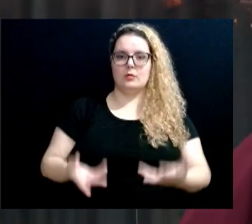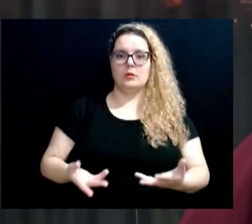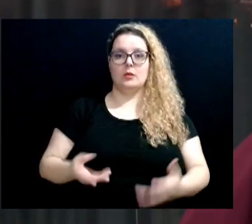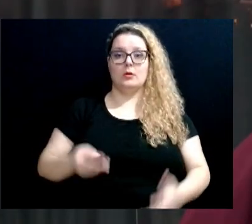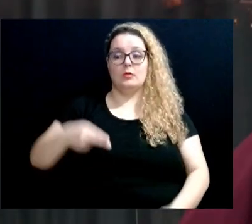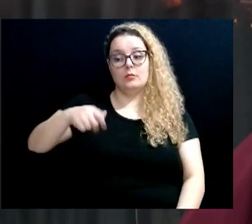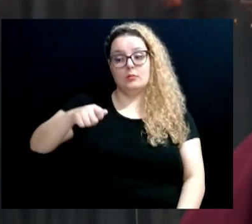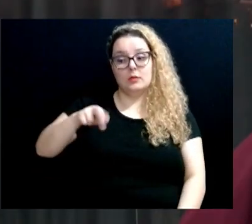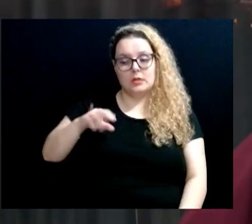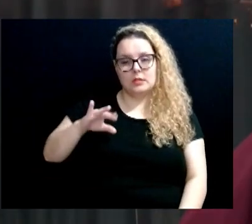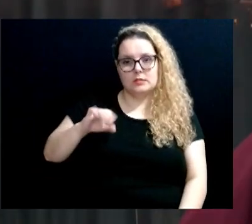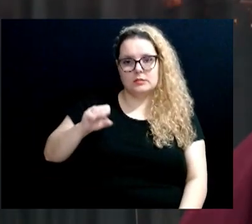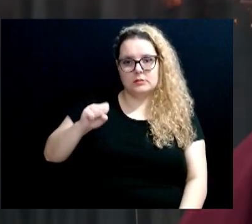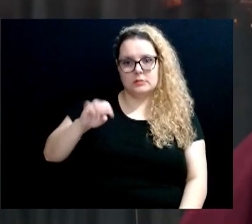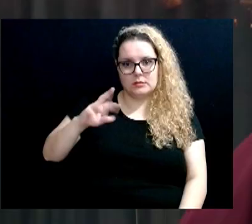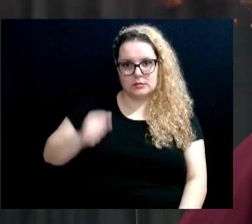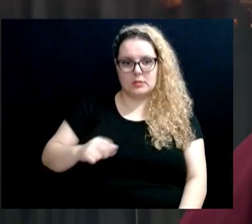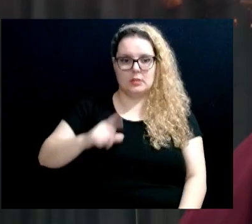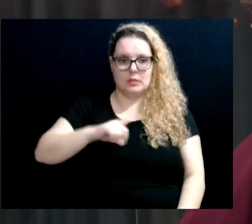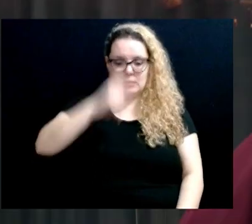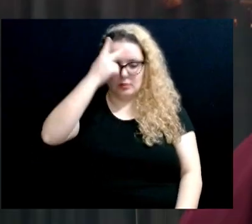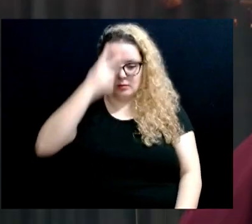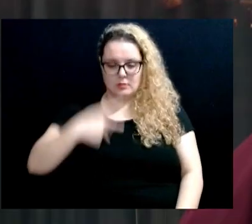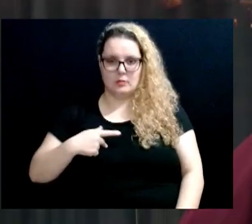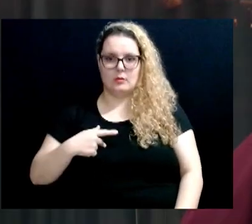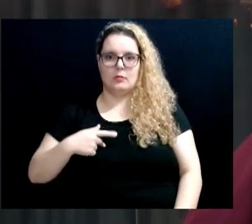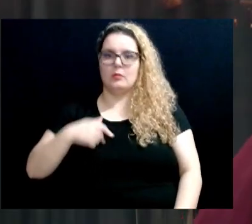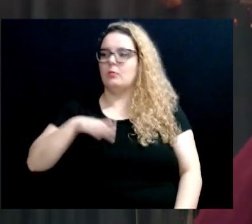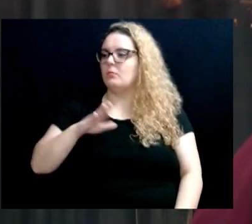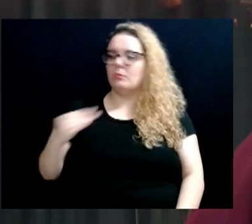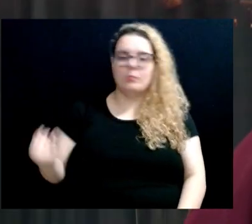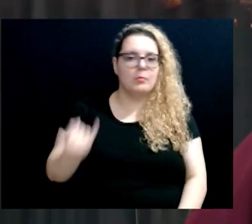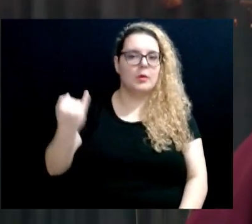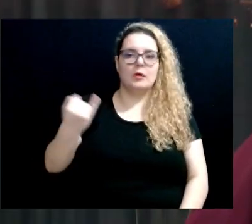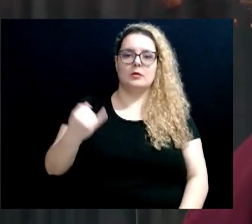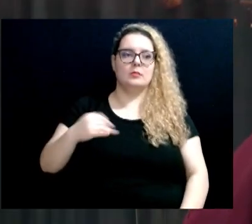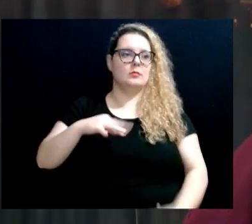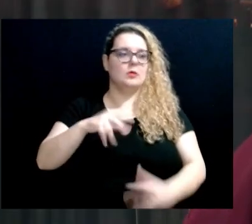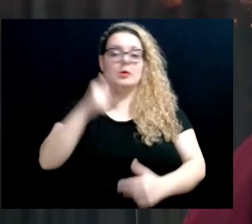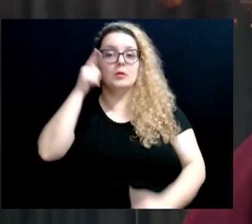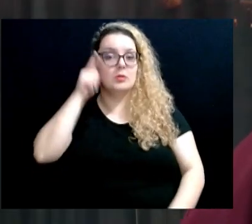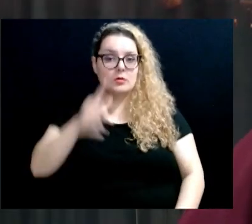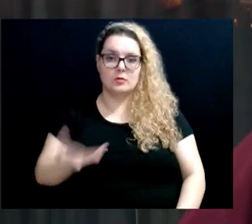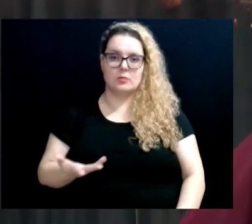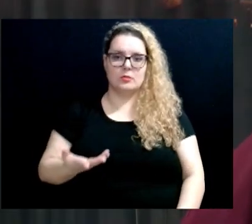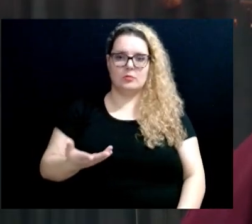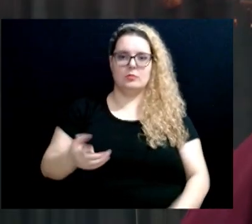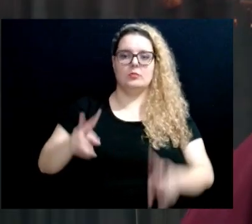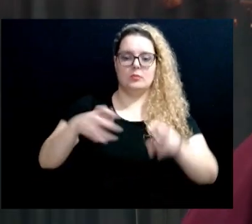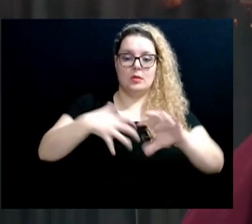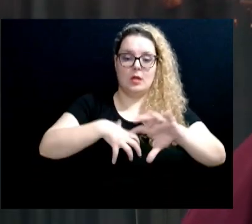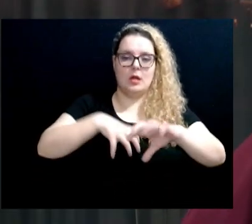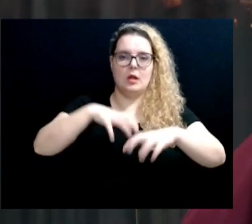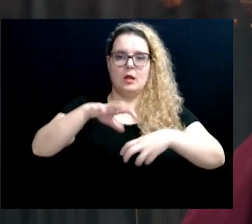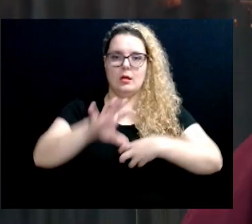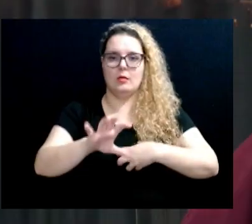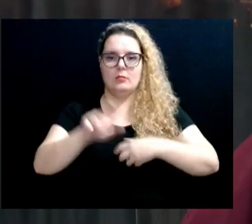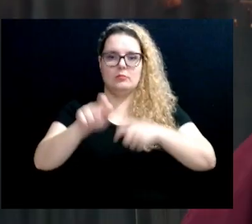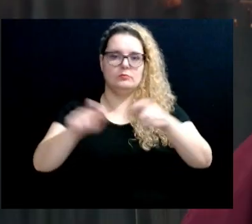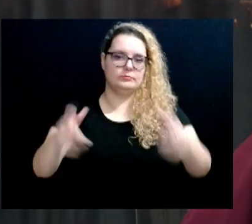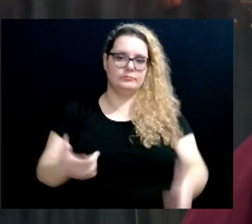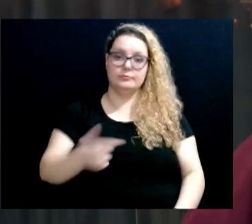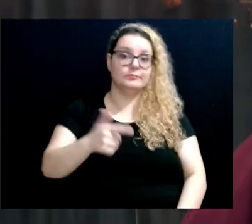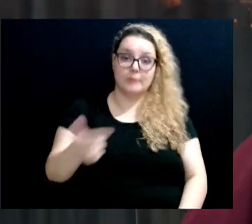ele próprio como o indivíduo mais importante do mundo e não consegue ter a tal empatia ao outro indivíduo, nem mesmo